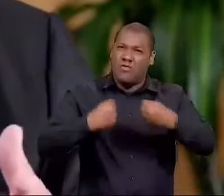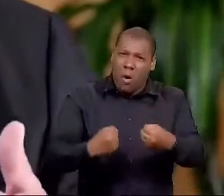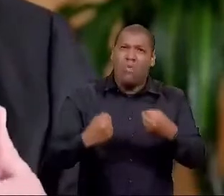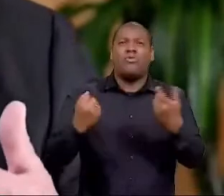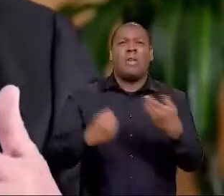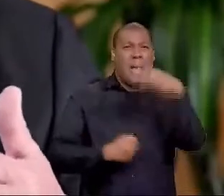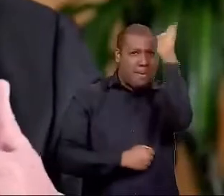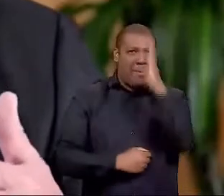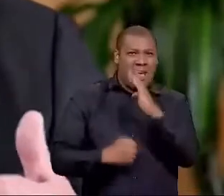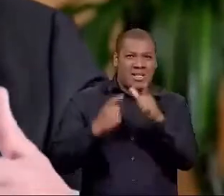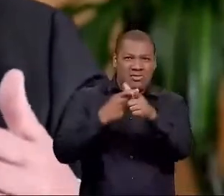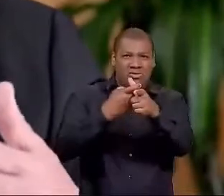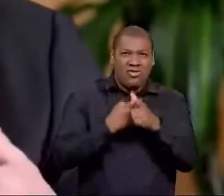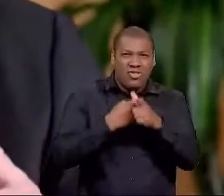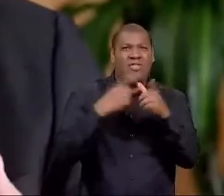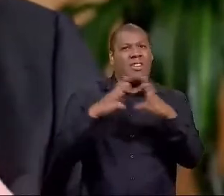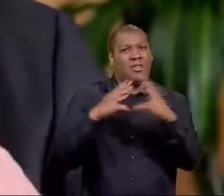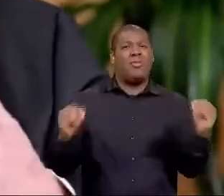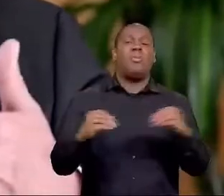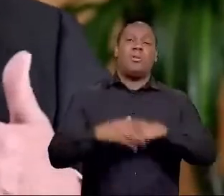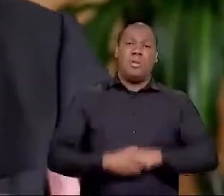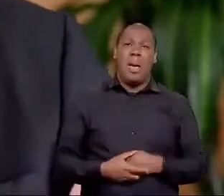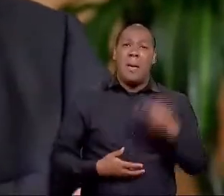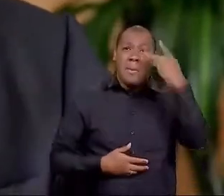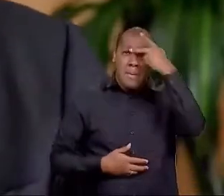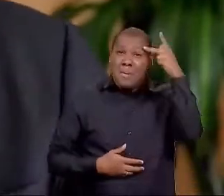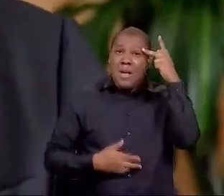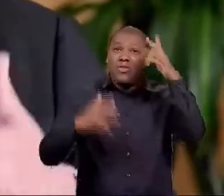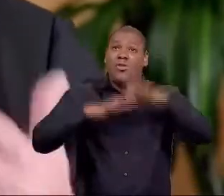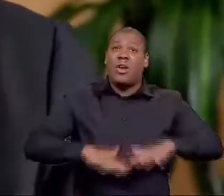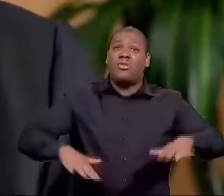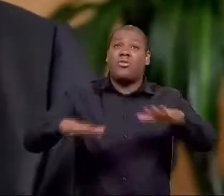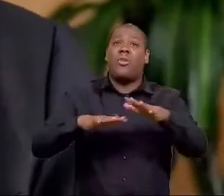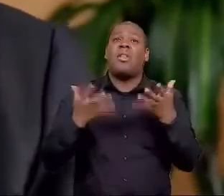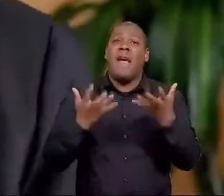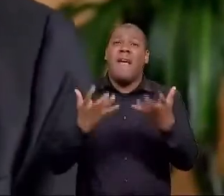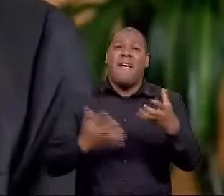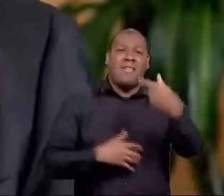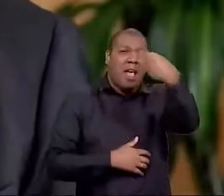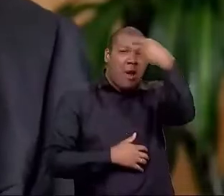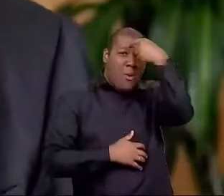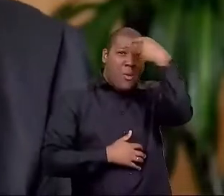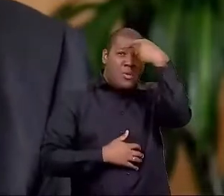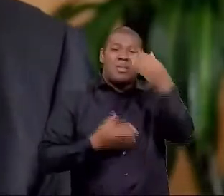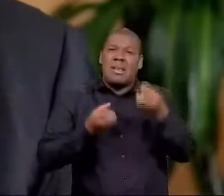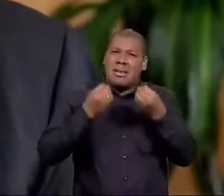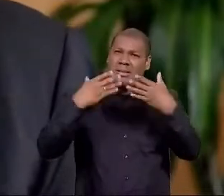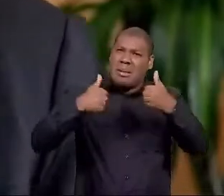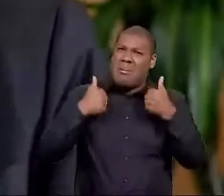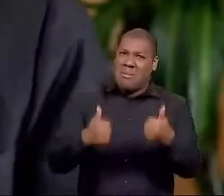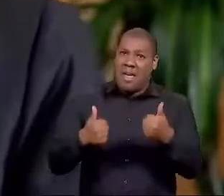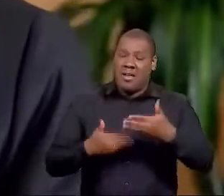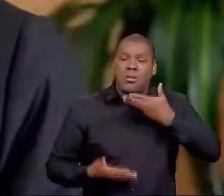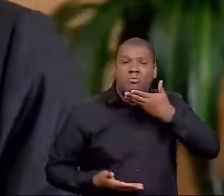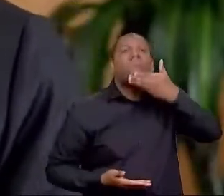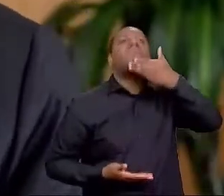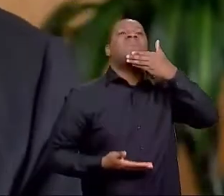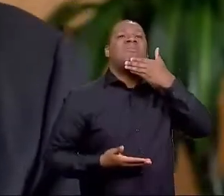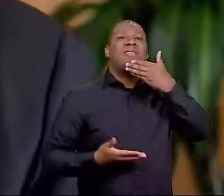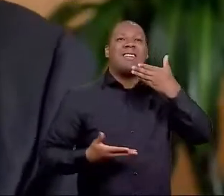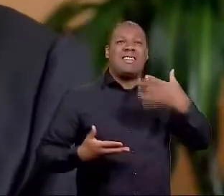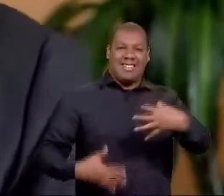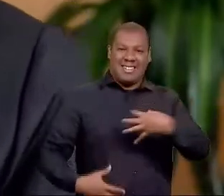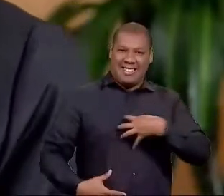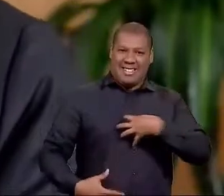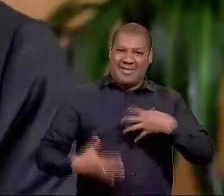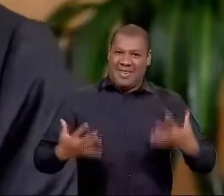Todo mundo quer entrar em qualquer lugar de cabeça erguida, alegre. porque não está devendo. Quando a pessoa deve